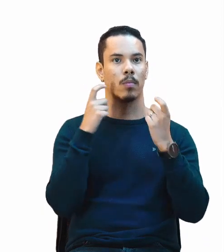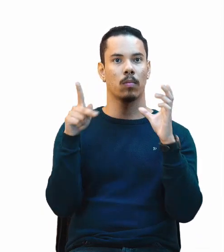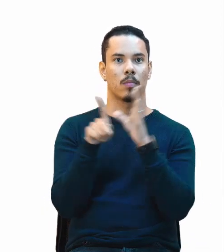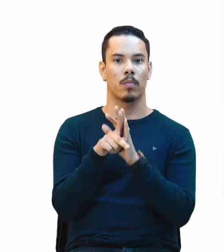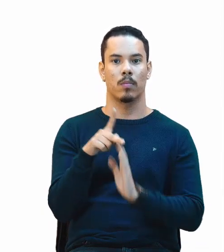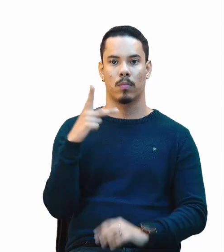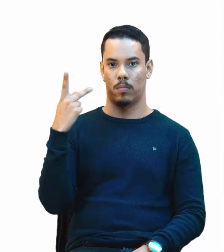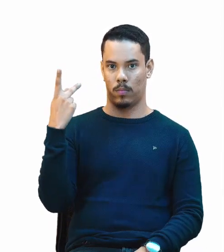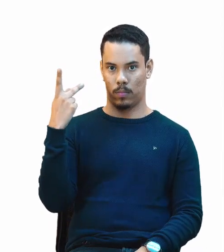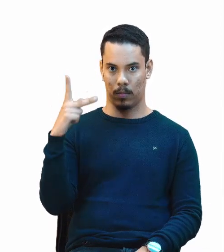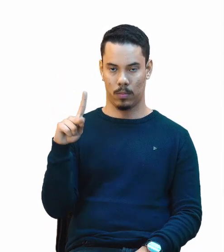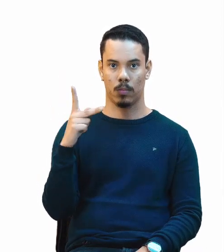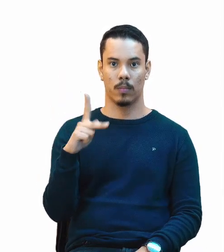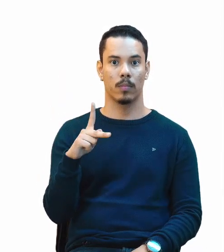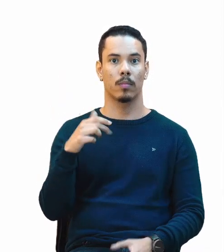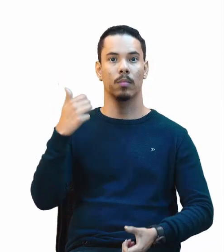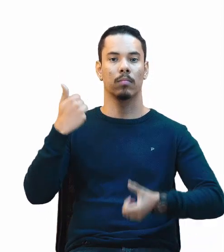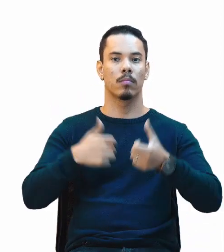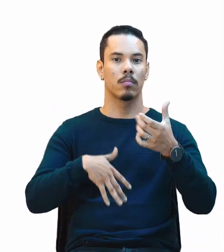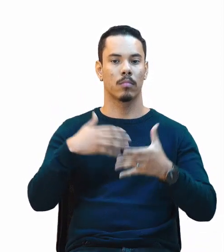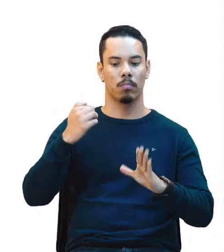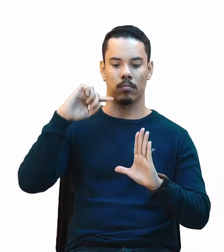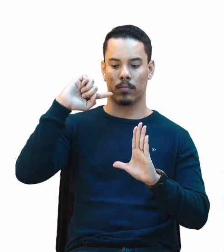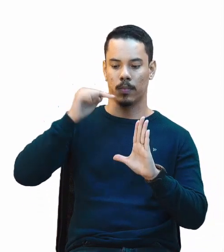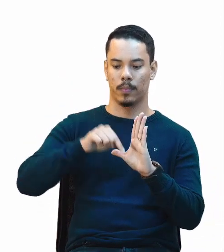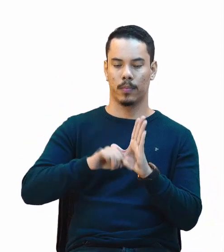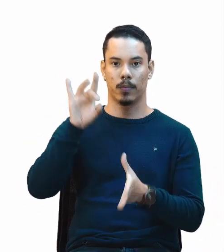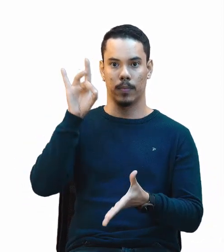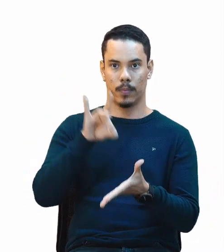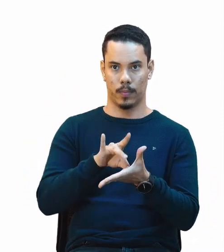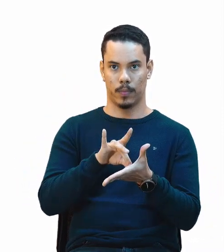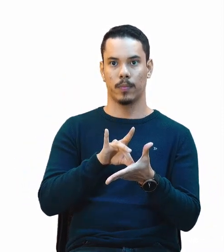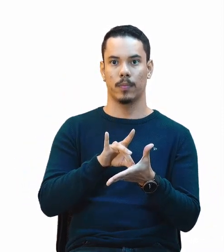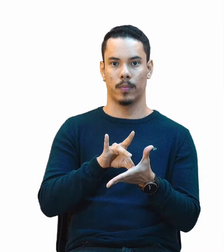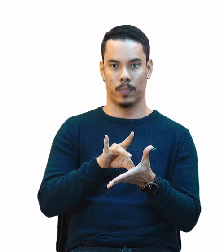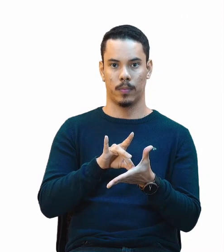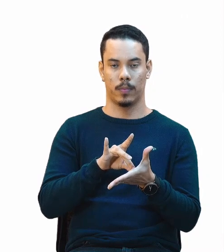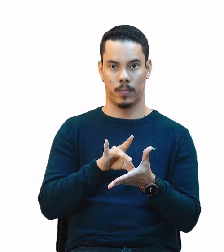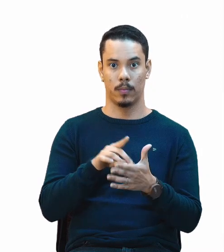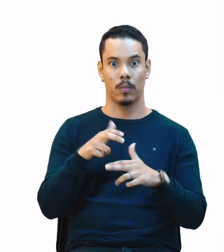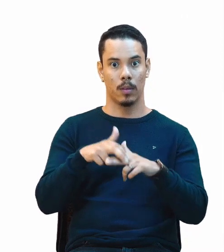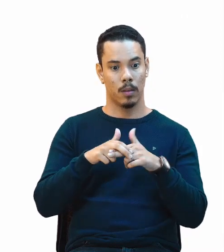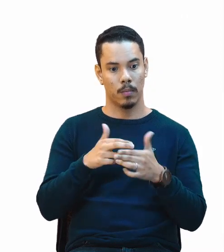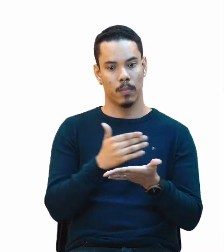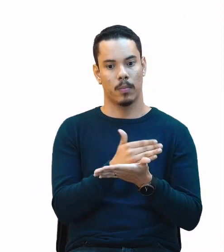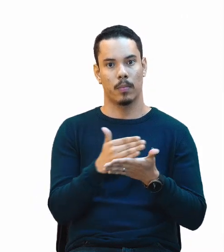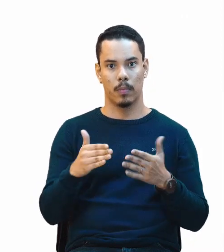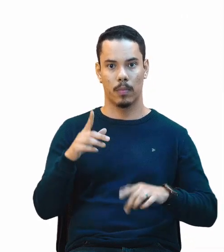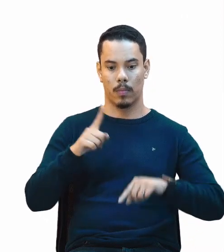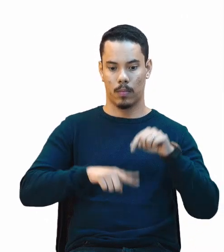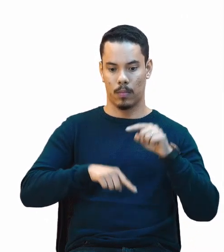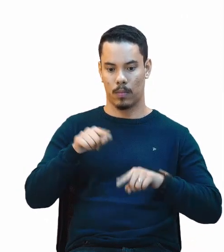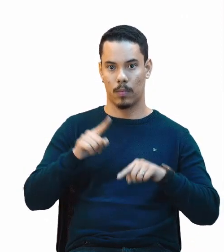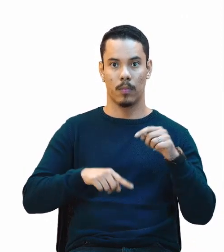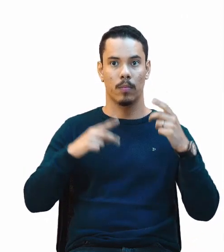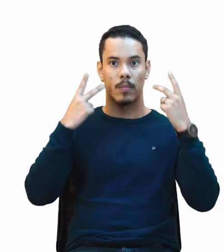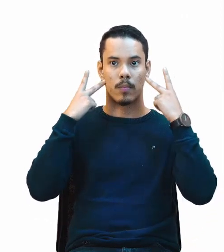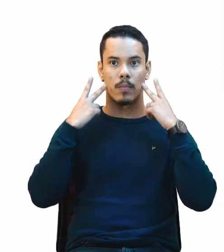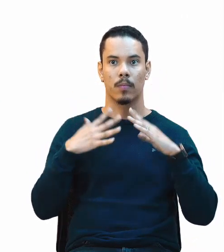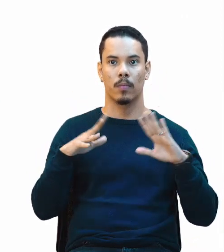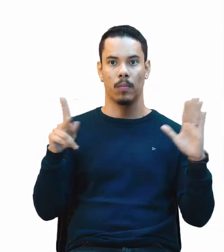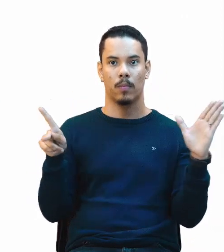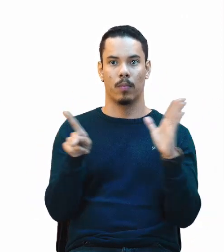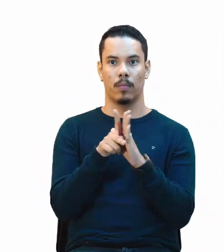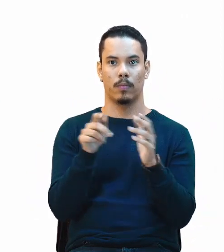em buscar uma explicação mais profunda da realidade, mediante um princípio, um elemento natural que permeia e unifica